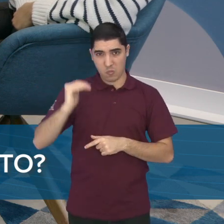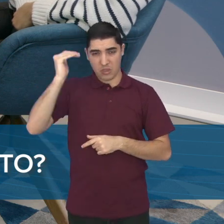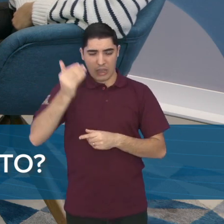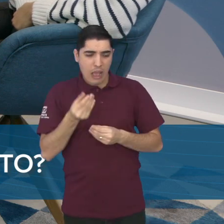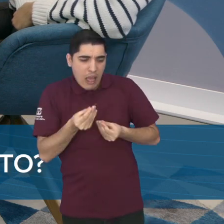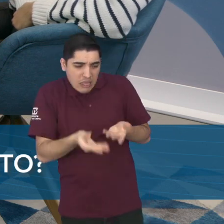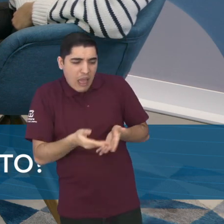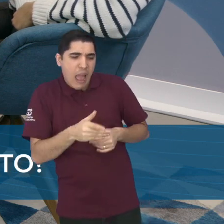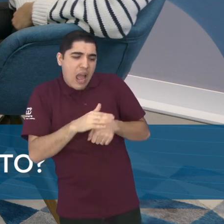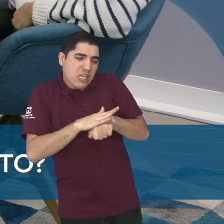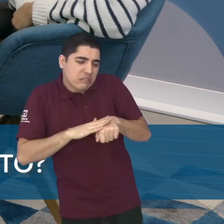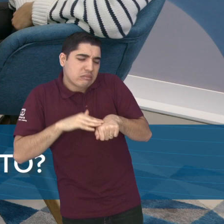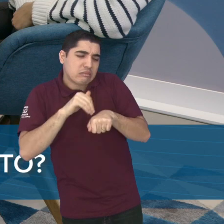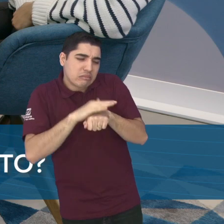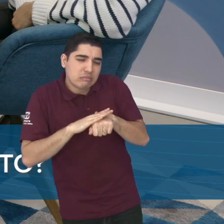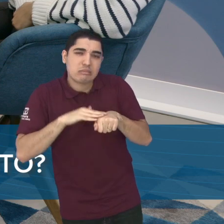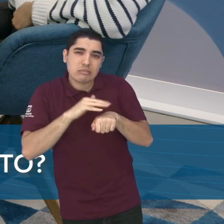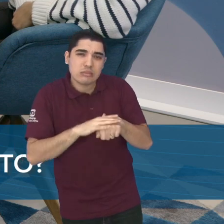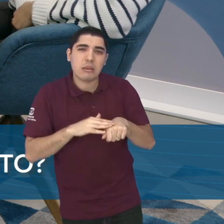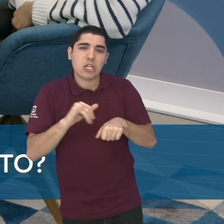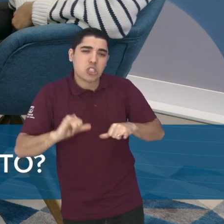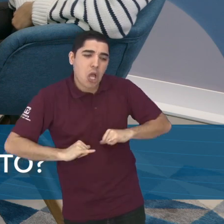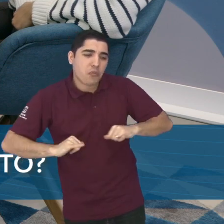valorize tanto esse sofrimento?